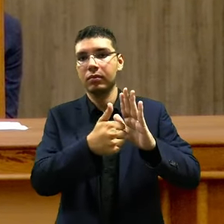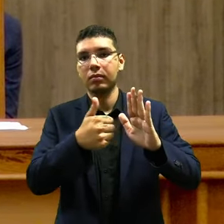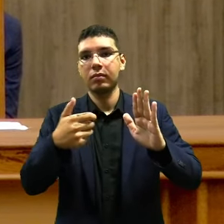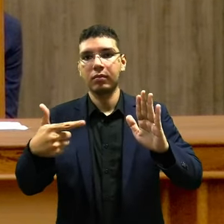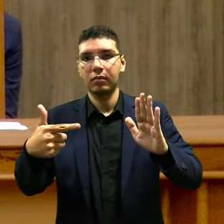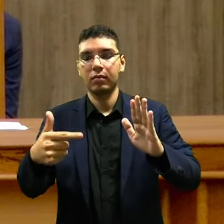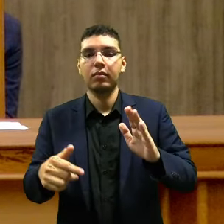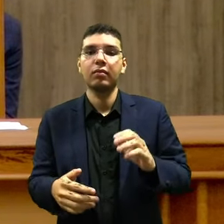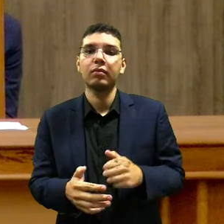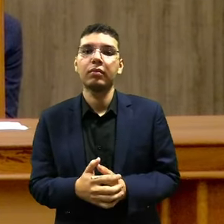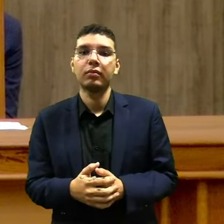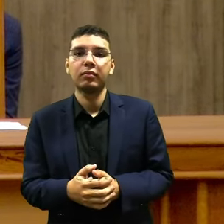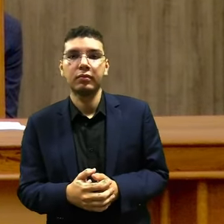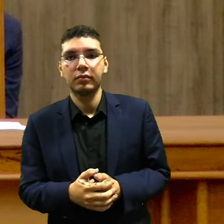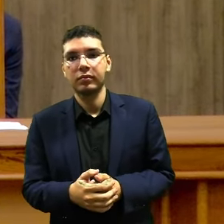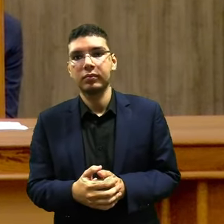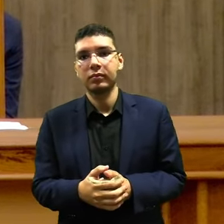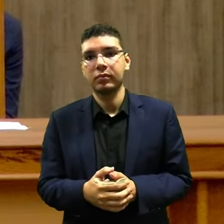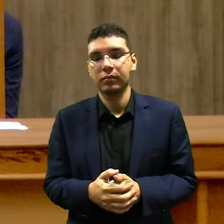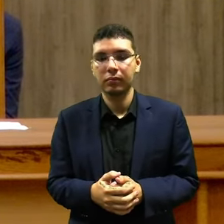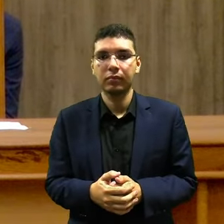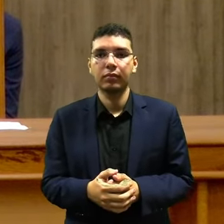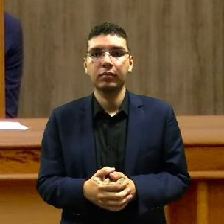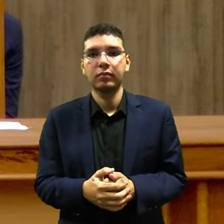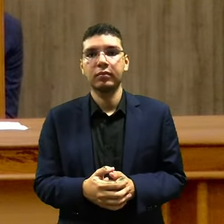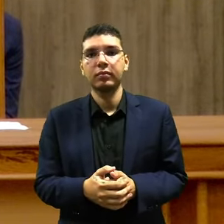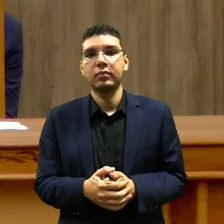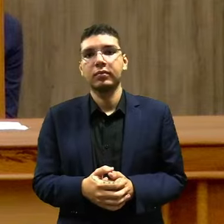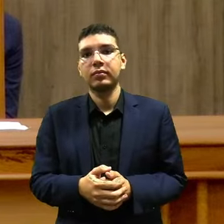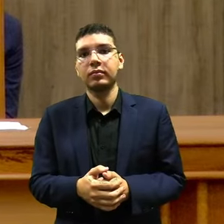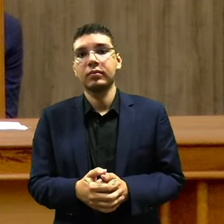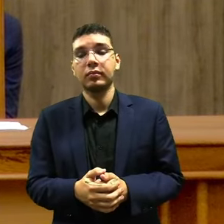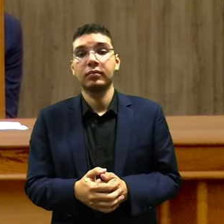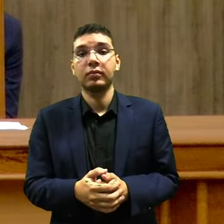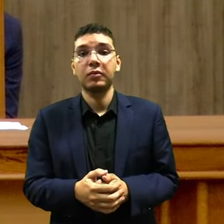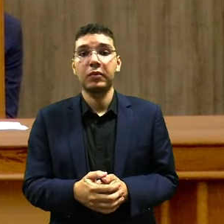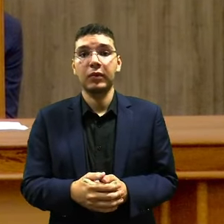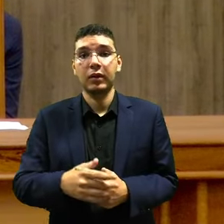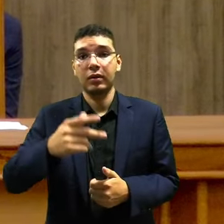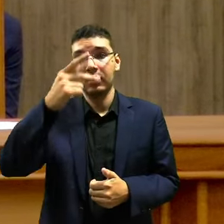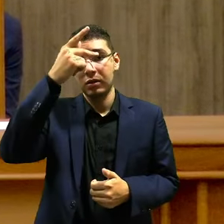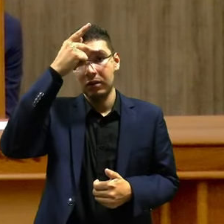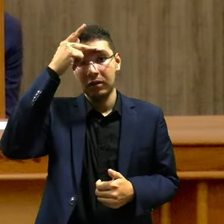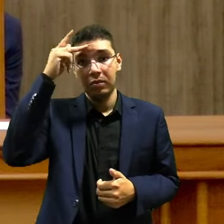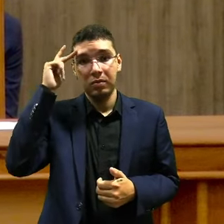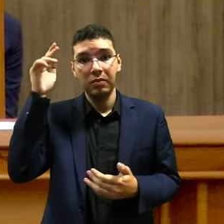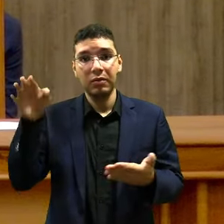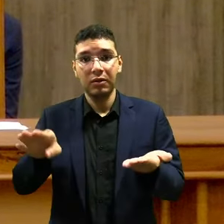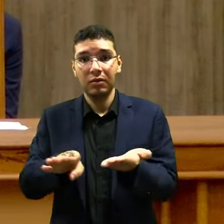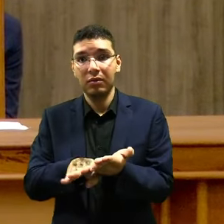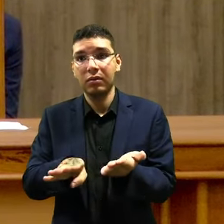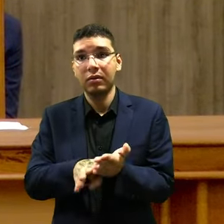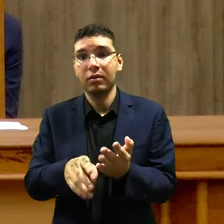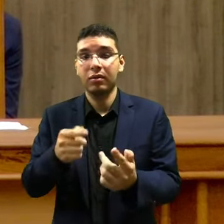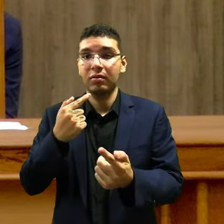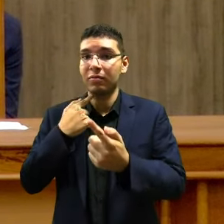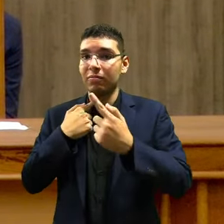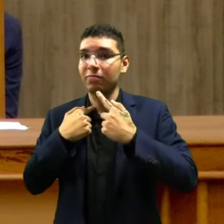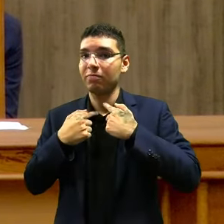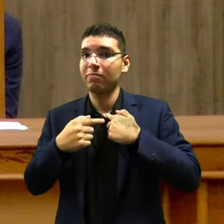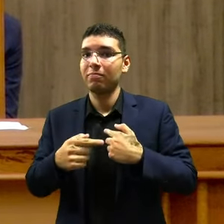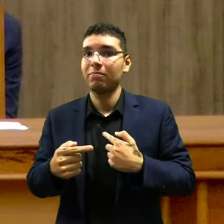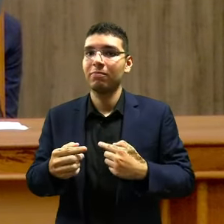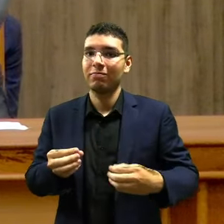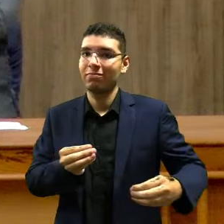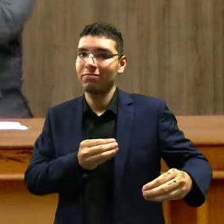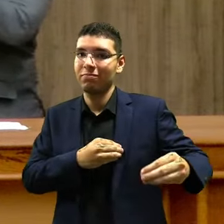go de assim bota Olha aí Lê o ímpio deseja a rede dos maus o quê o ímpio deseja